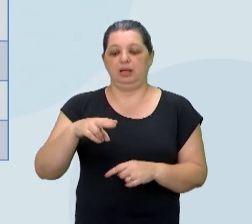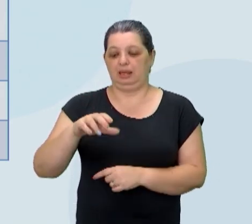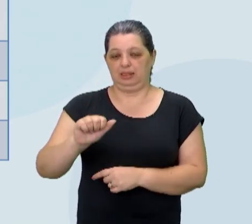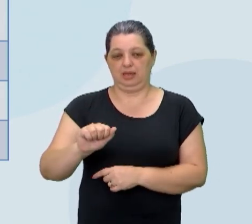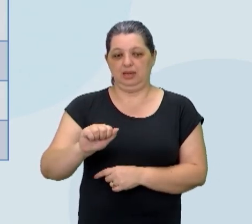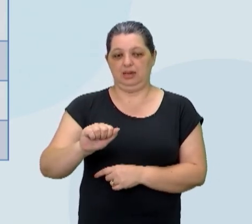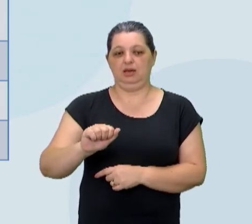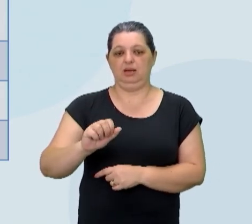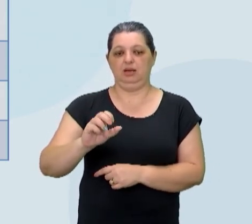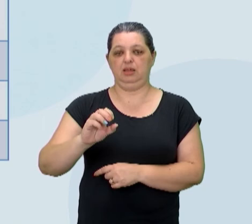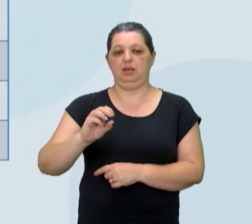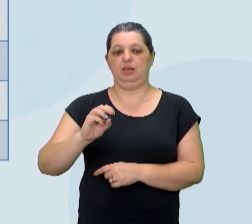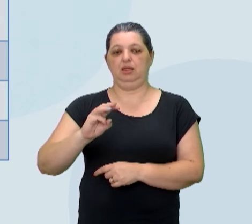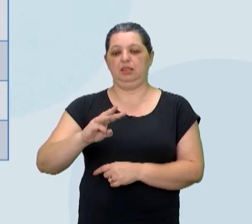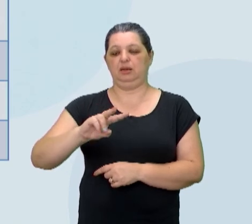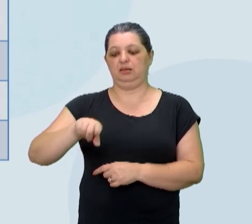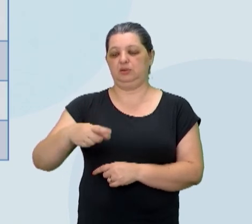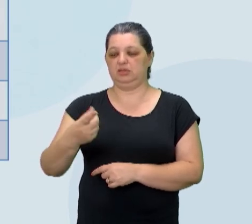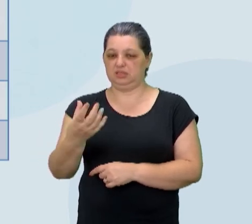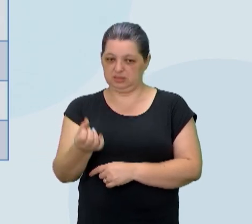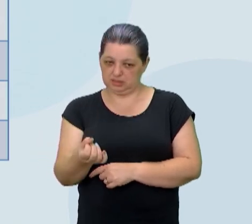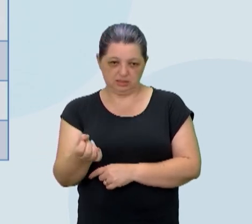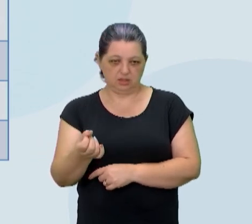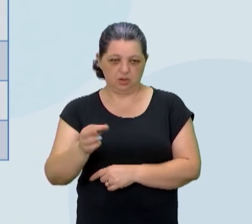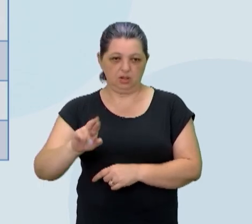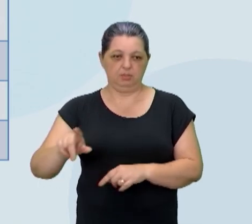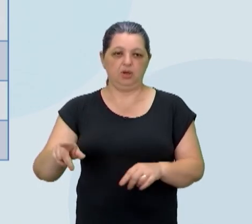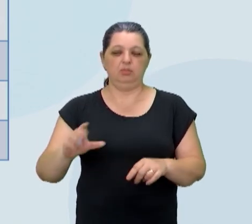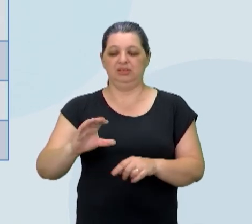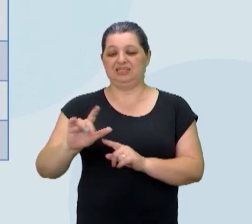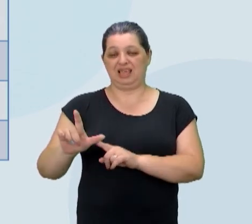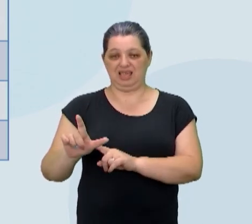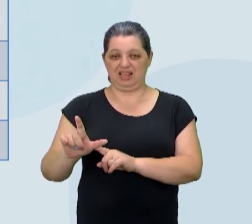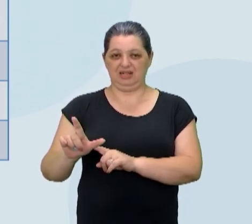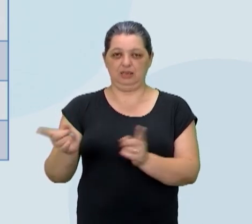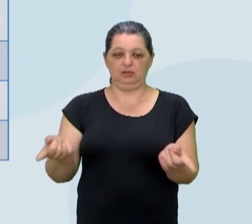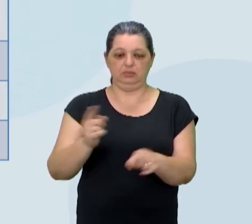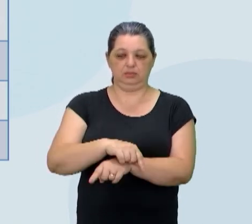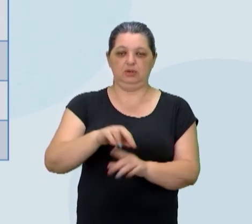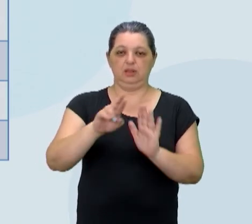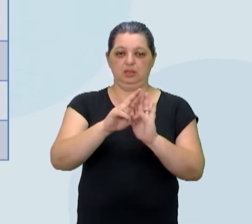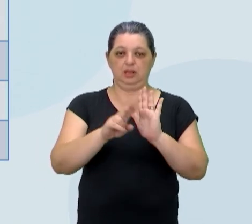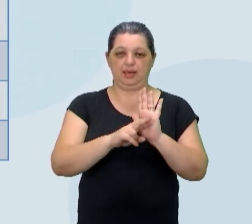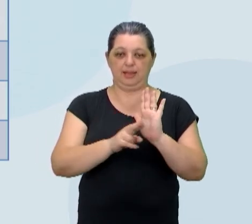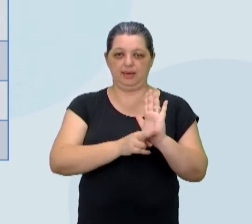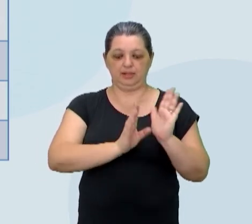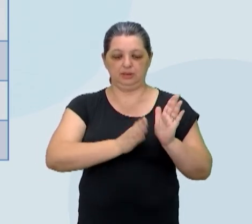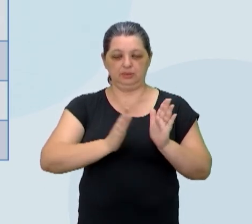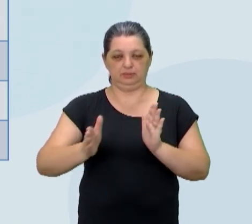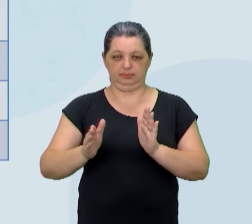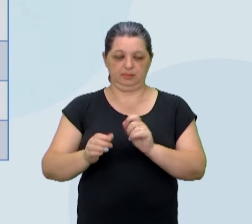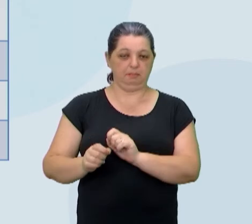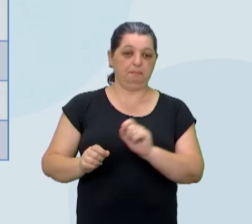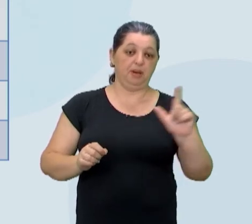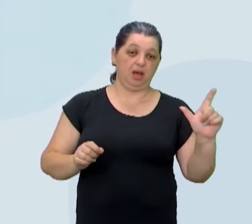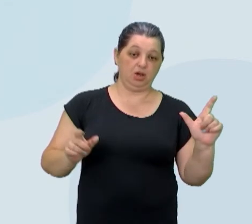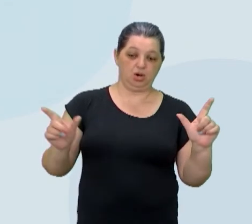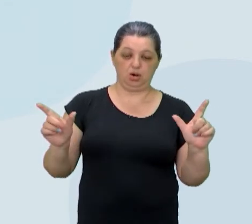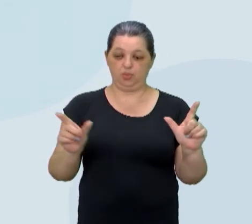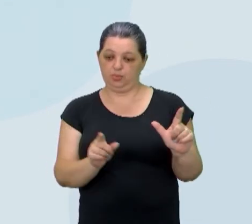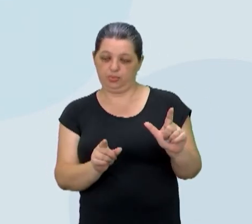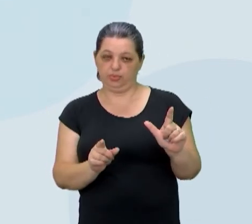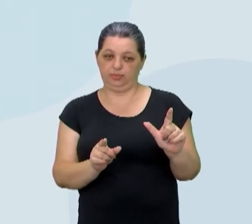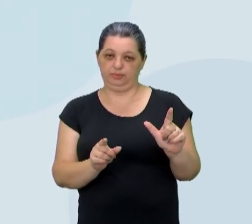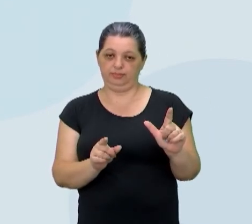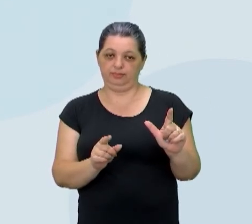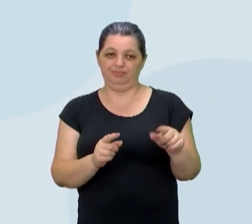vale 3,16. É o valor do cloro. Mas eu sempre vou usar essa regra de o maior menos o menor.